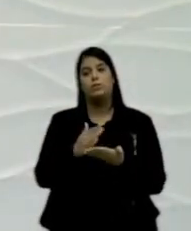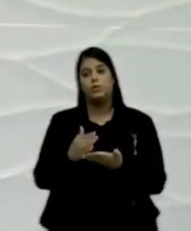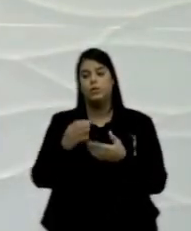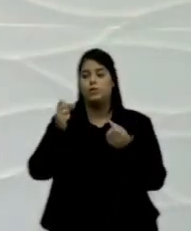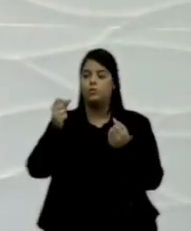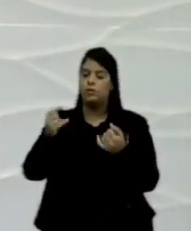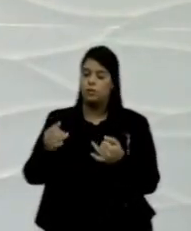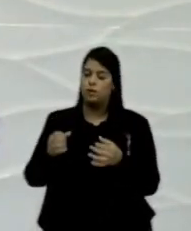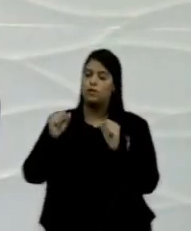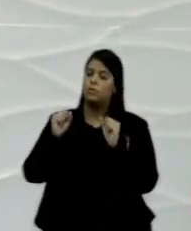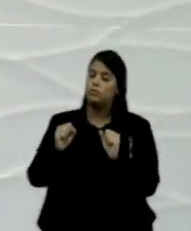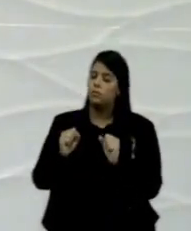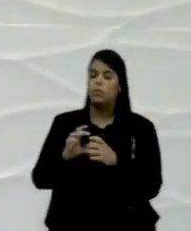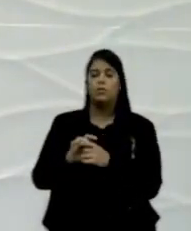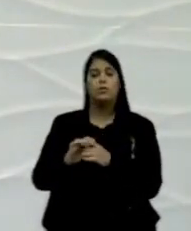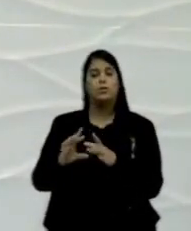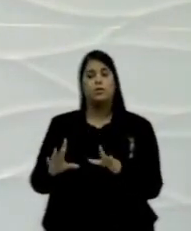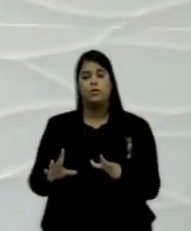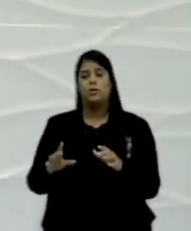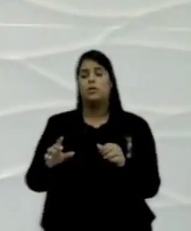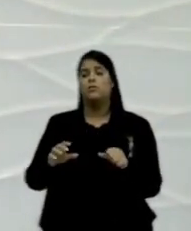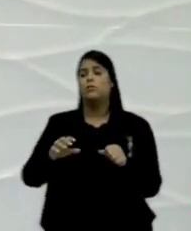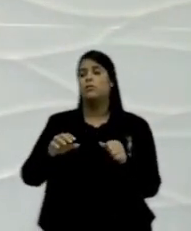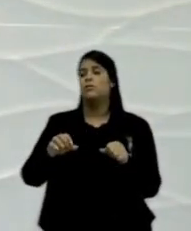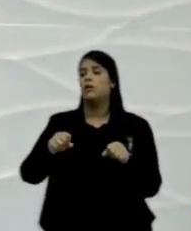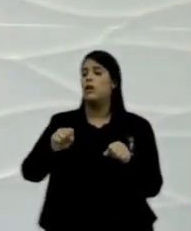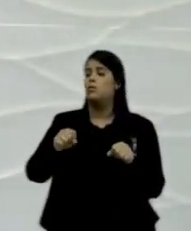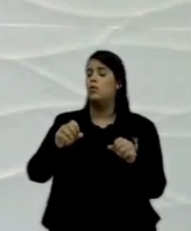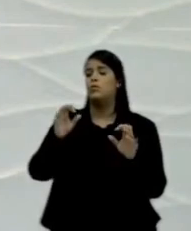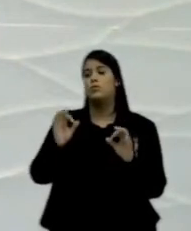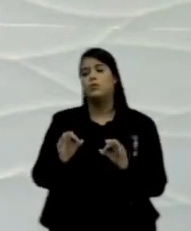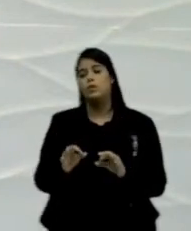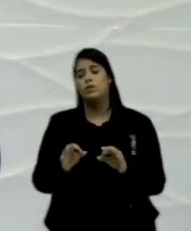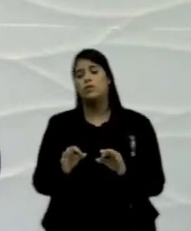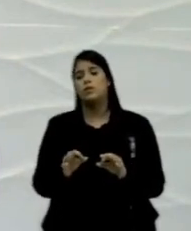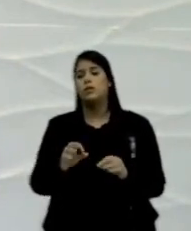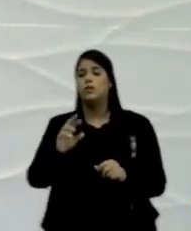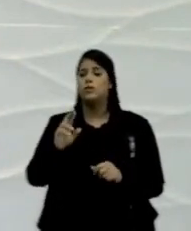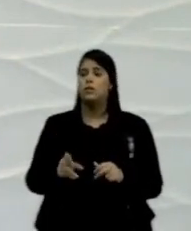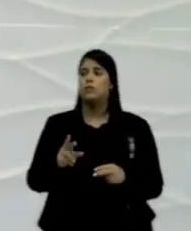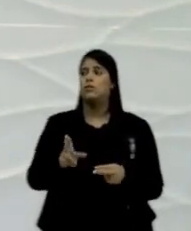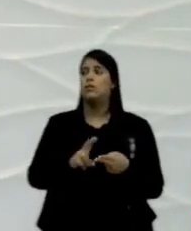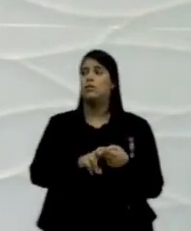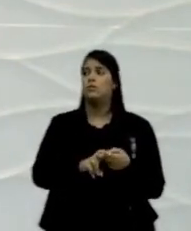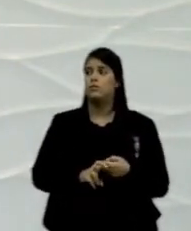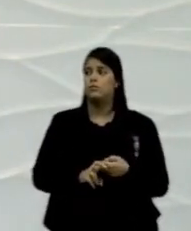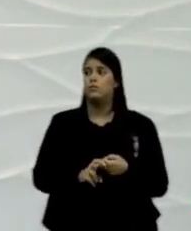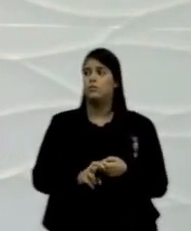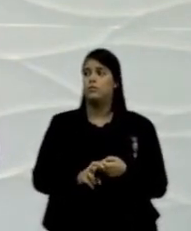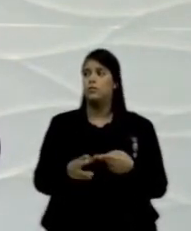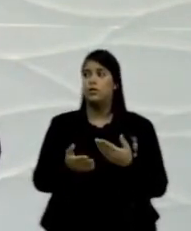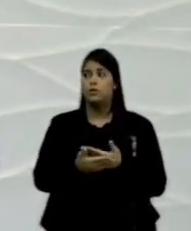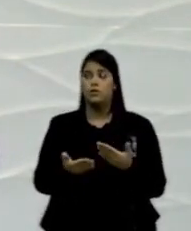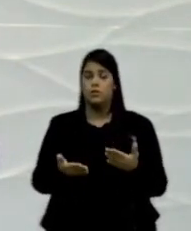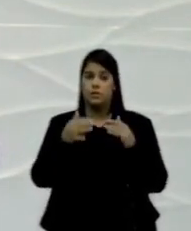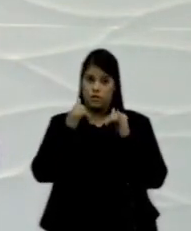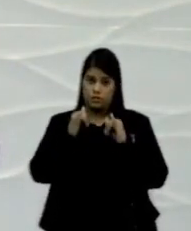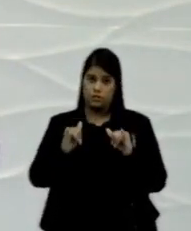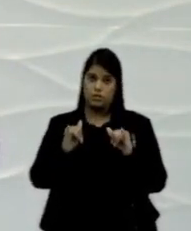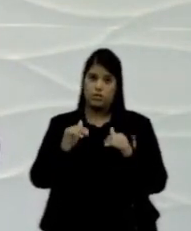pode vir, que a moto está certinha, não vai aprender. Nós vamos passar, é o que os senhores estão dizendo